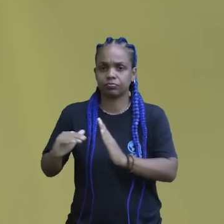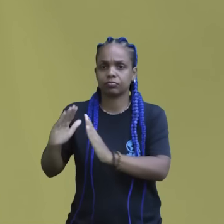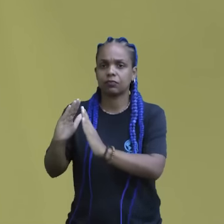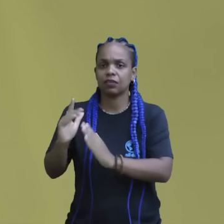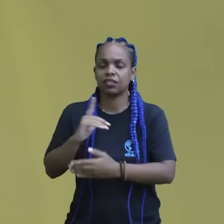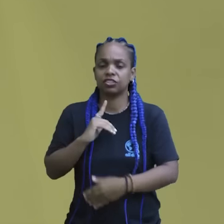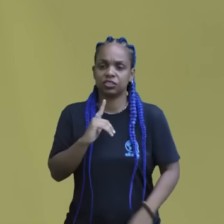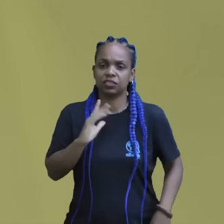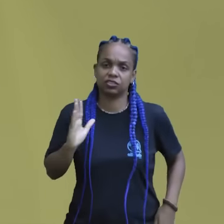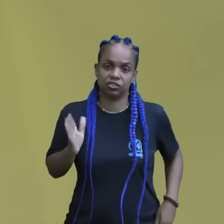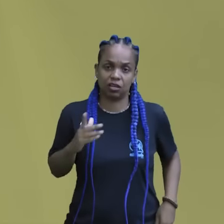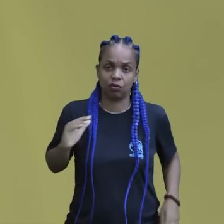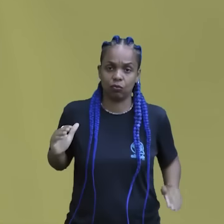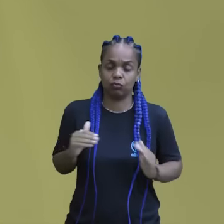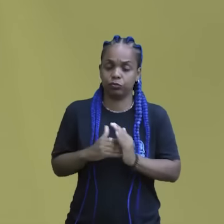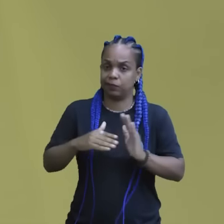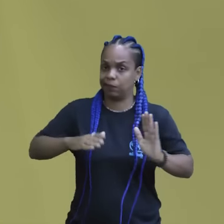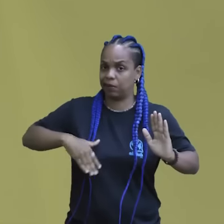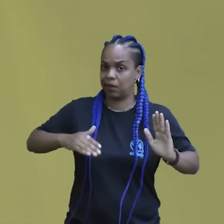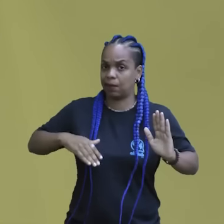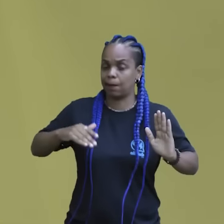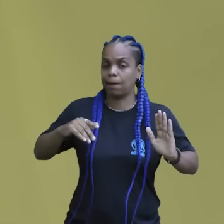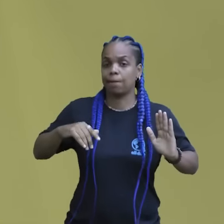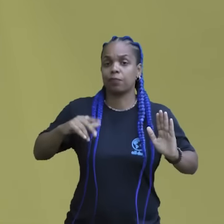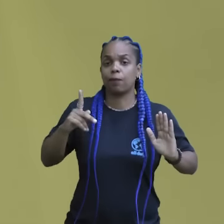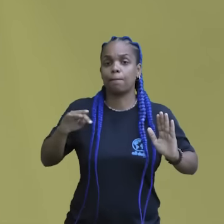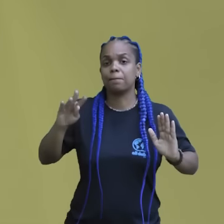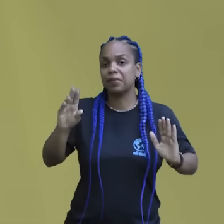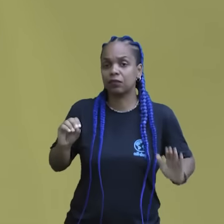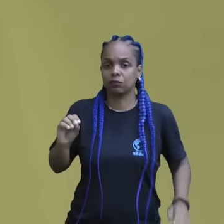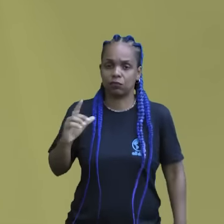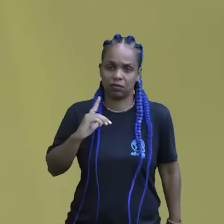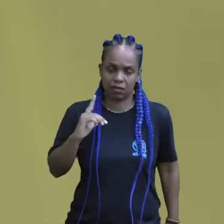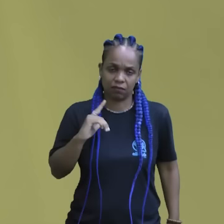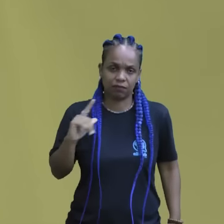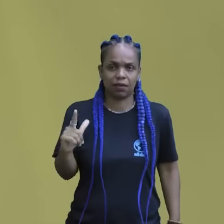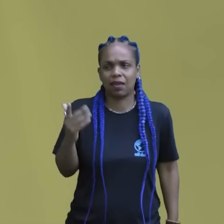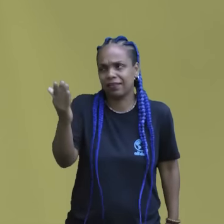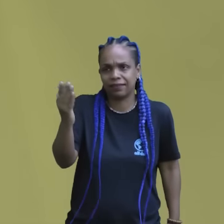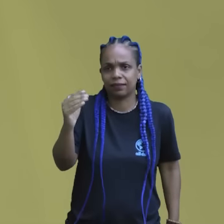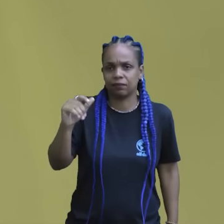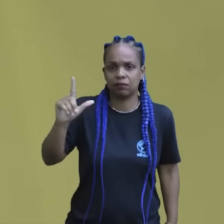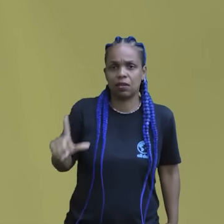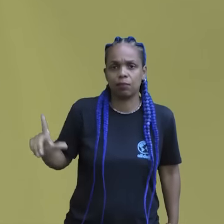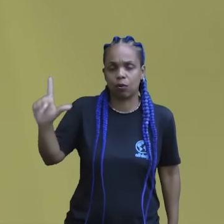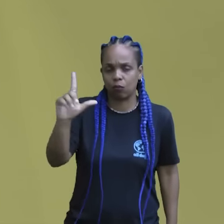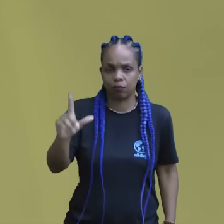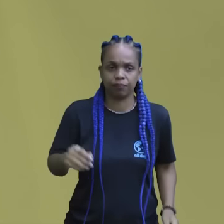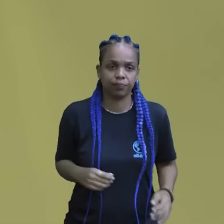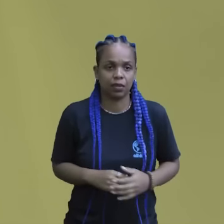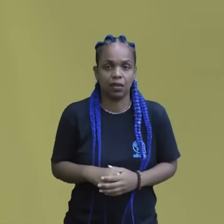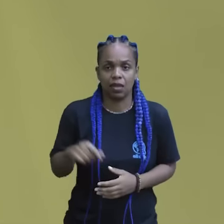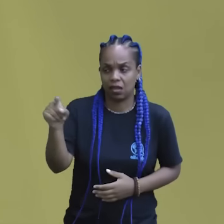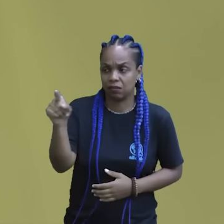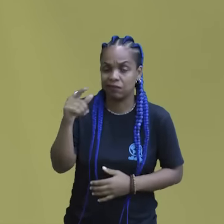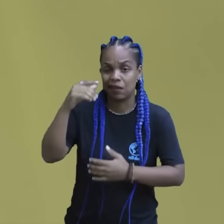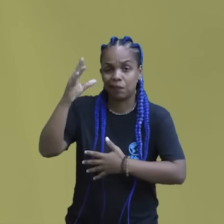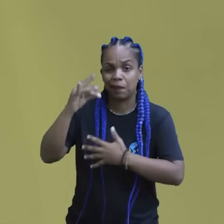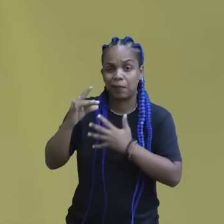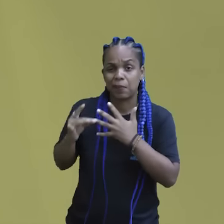E aí ele descreve isso maravilhosamente, que a gente não conhece